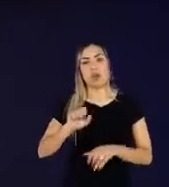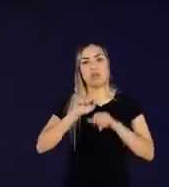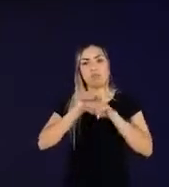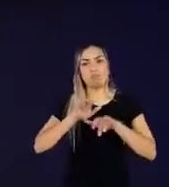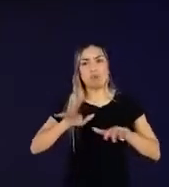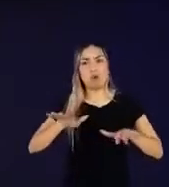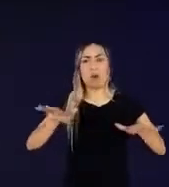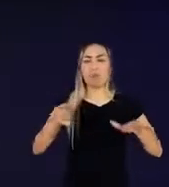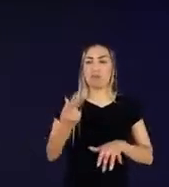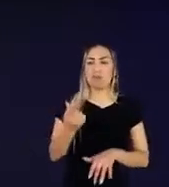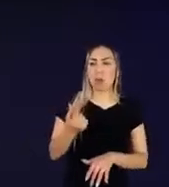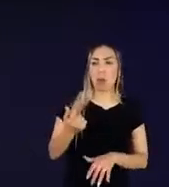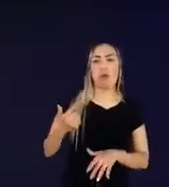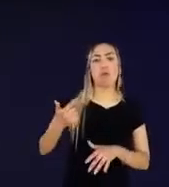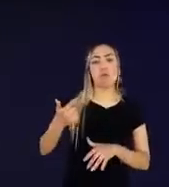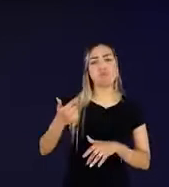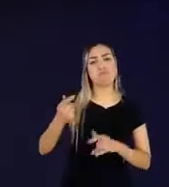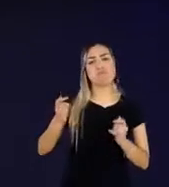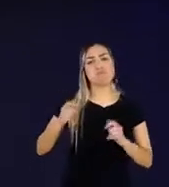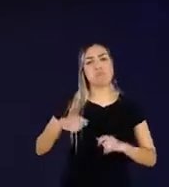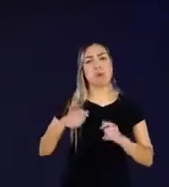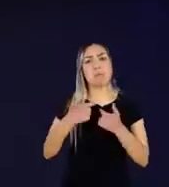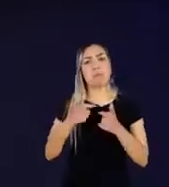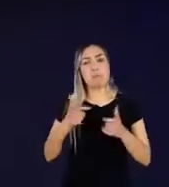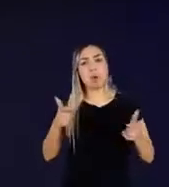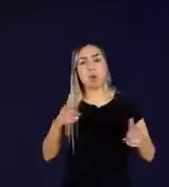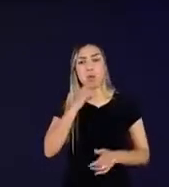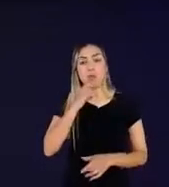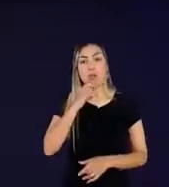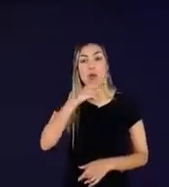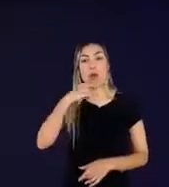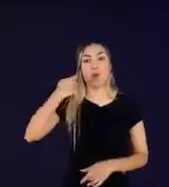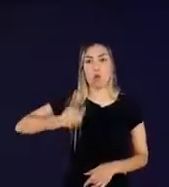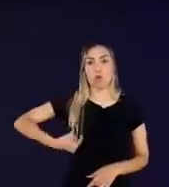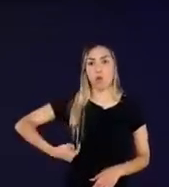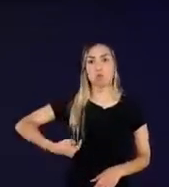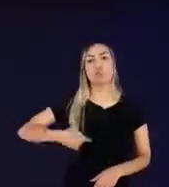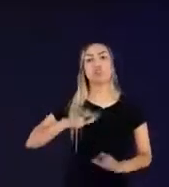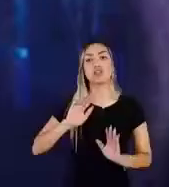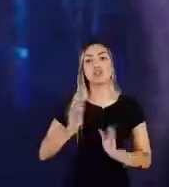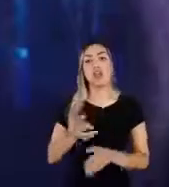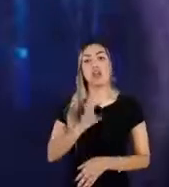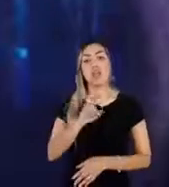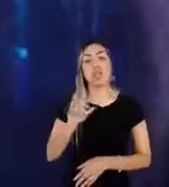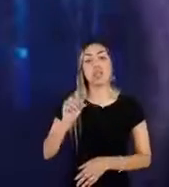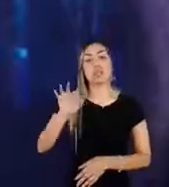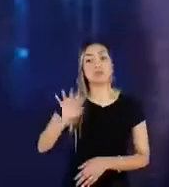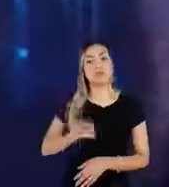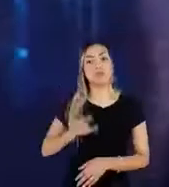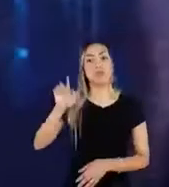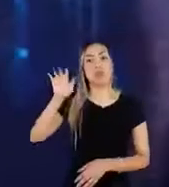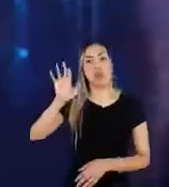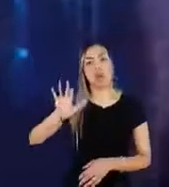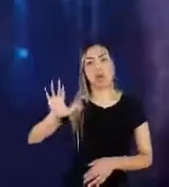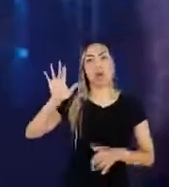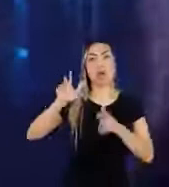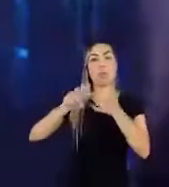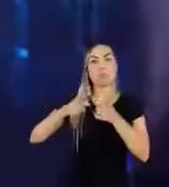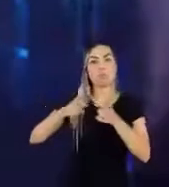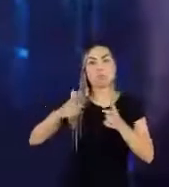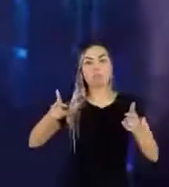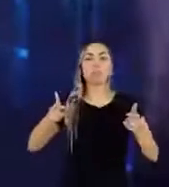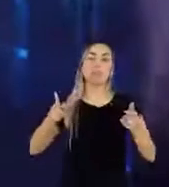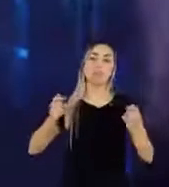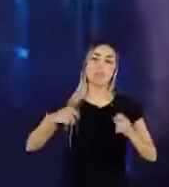Aí a Rússia, né, aumentou em 500% o gás lá na Europa, o que está, inclusive, motivando os